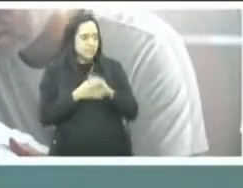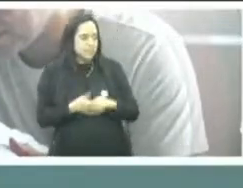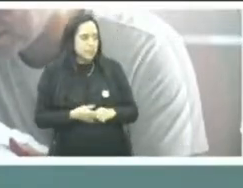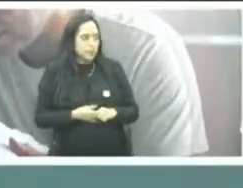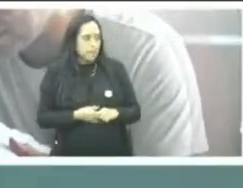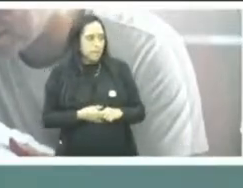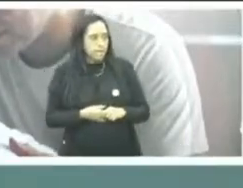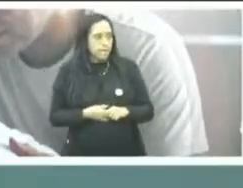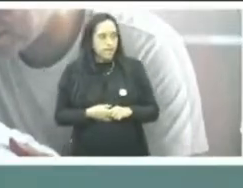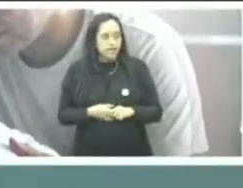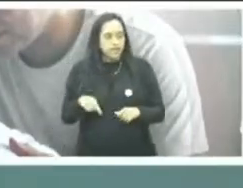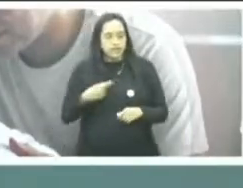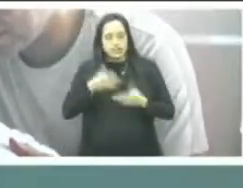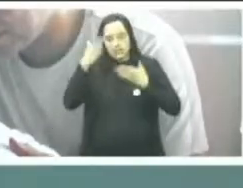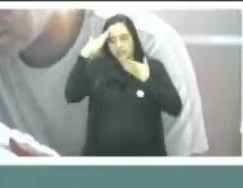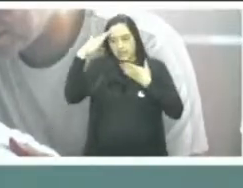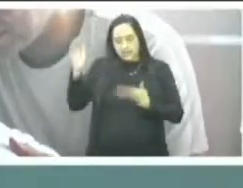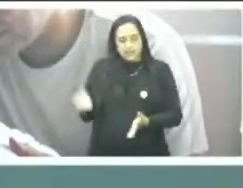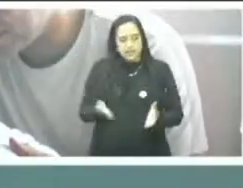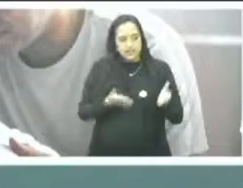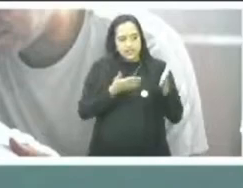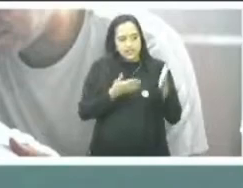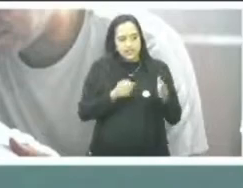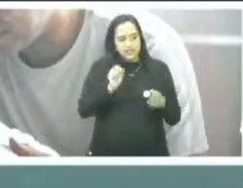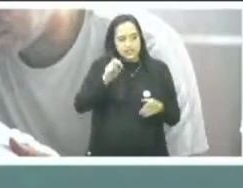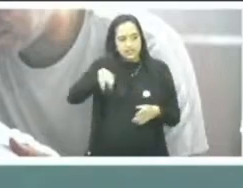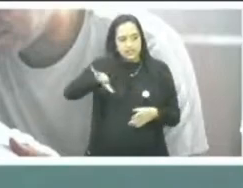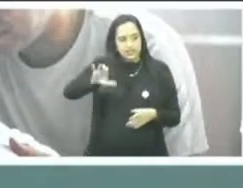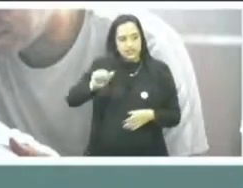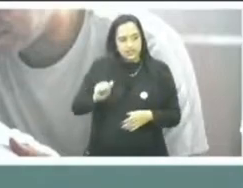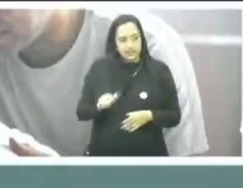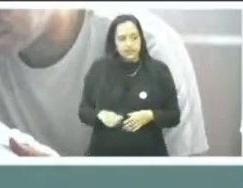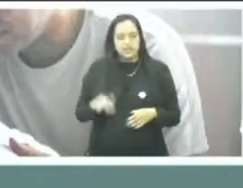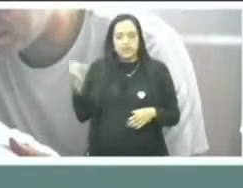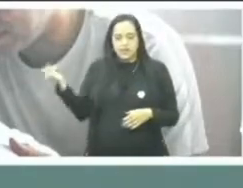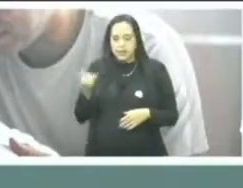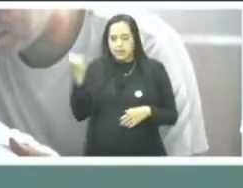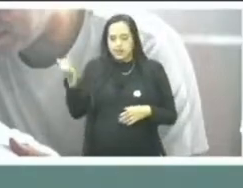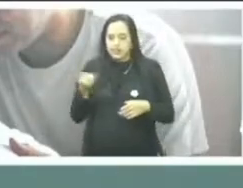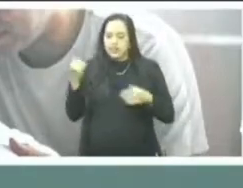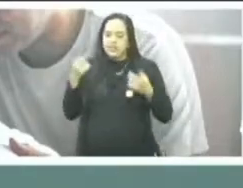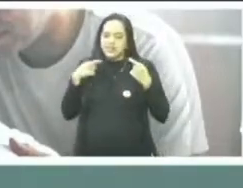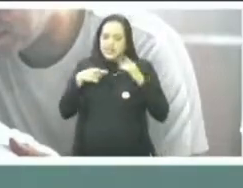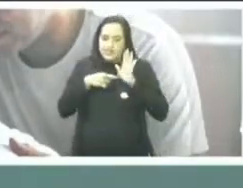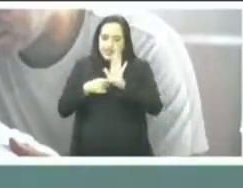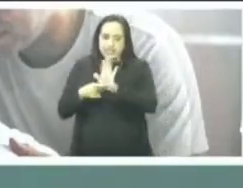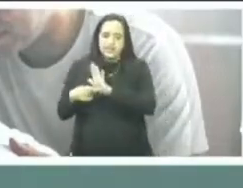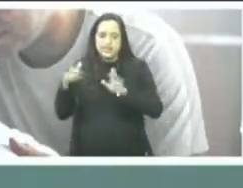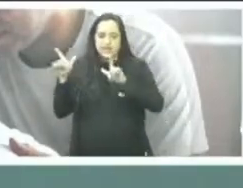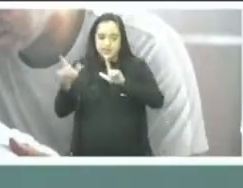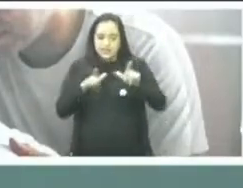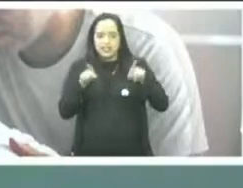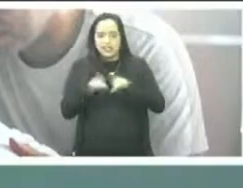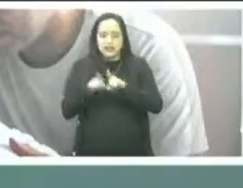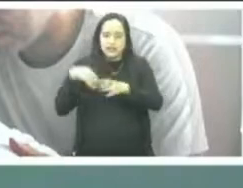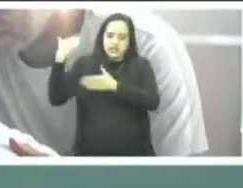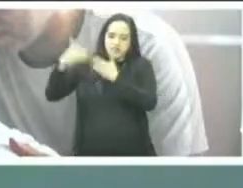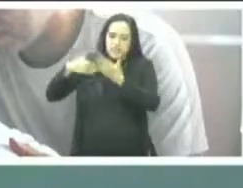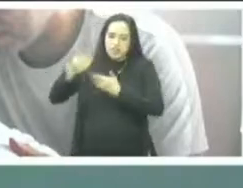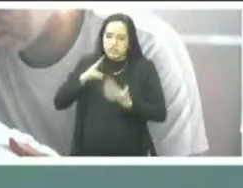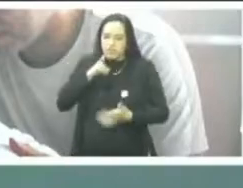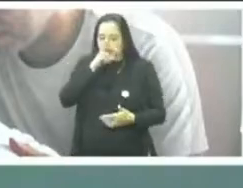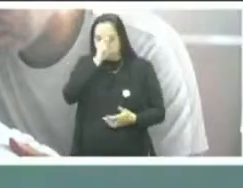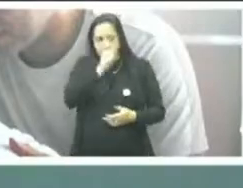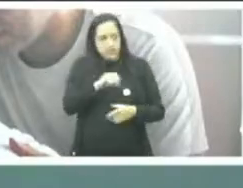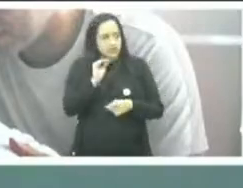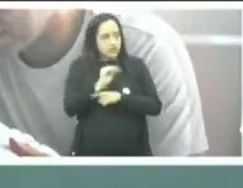E os nossos agradecimentos a você, Sônia Venâncio, pela importante contribuição e pela trajetória dedicada ao fortalecimento do